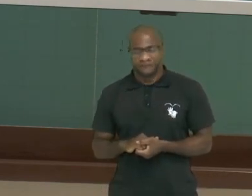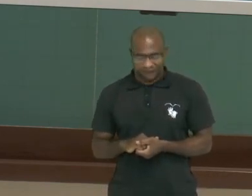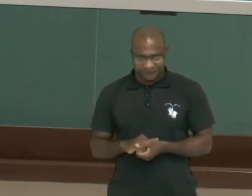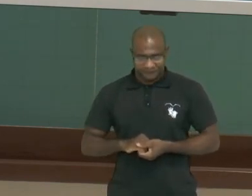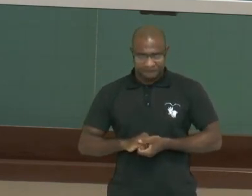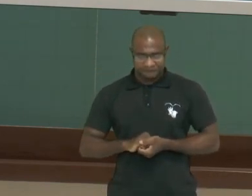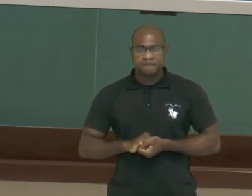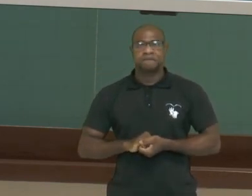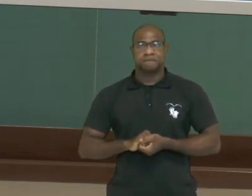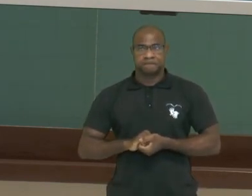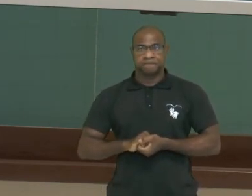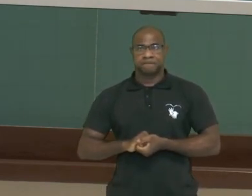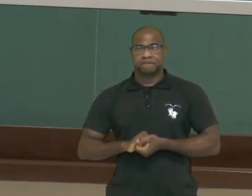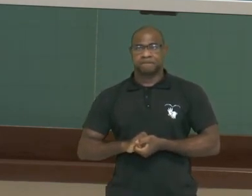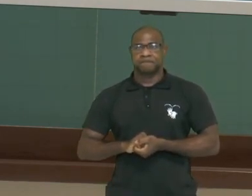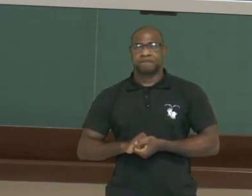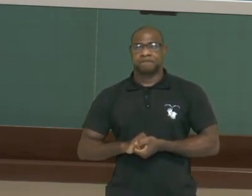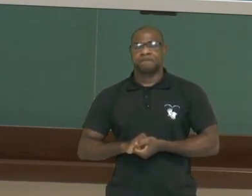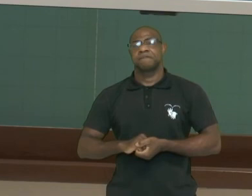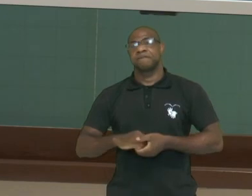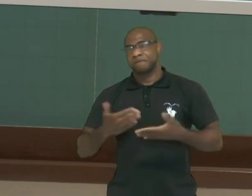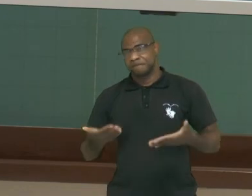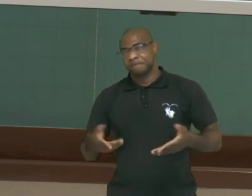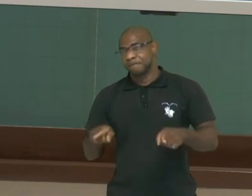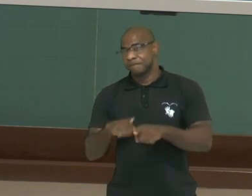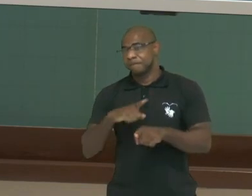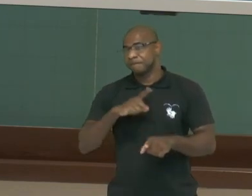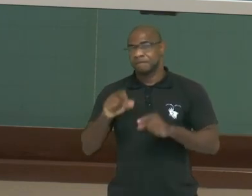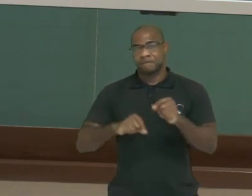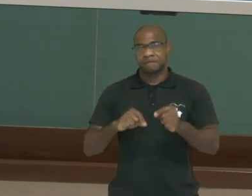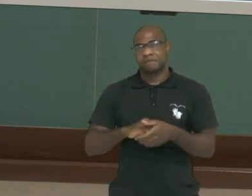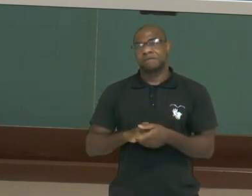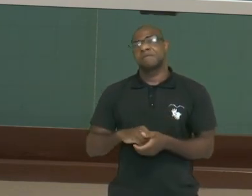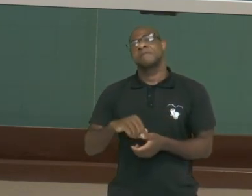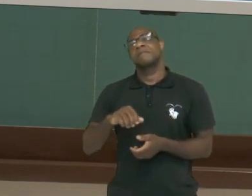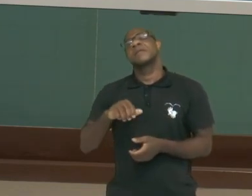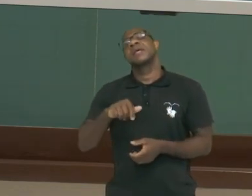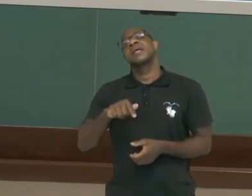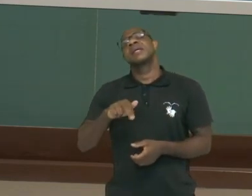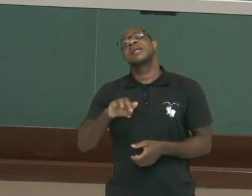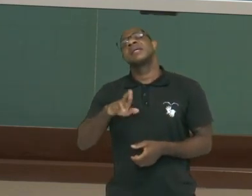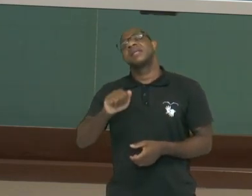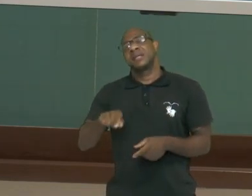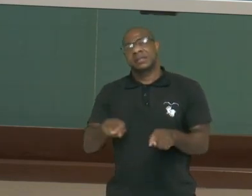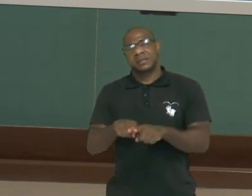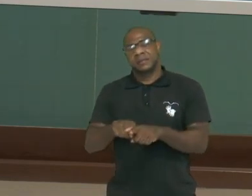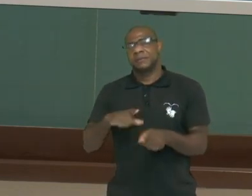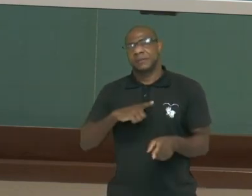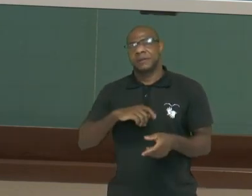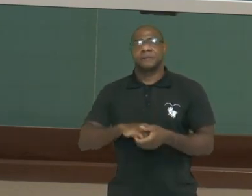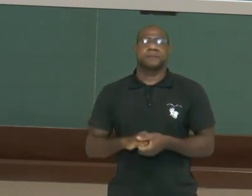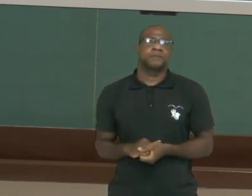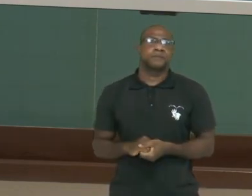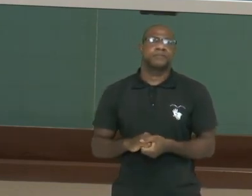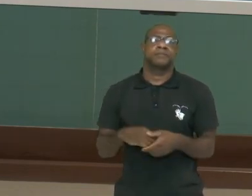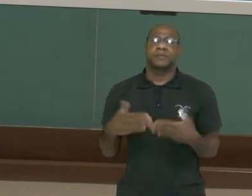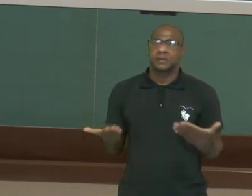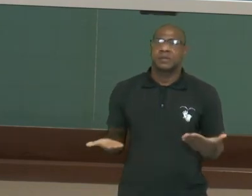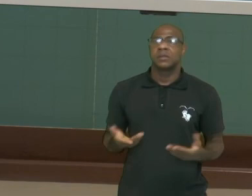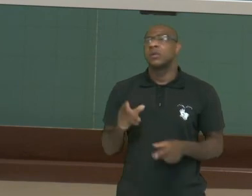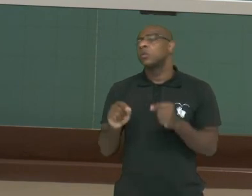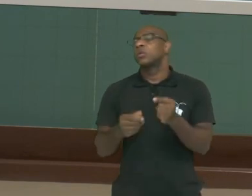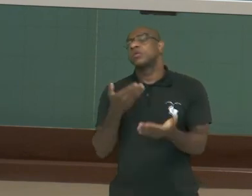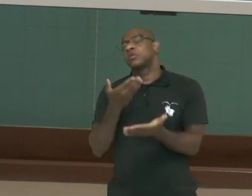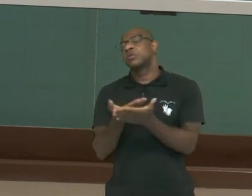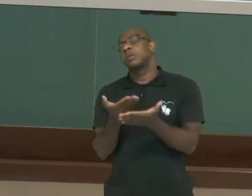são as aves voadoras, ou seja, aquelas que possuem ali a quilha ou a carena ali no externo, ok? Muito bem, minha gente, o que